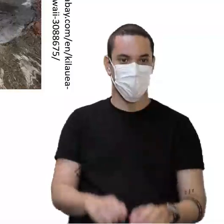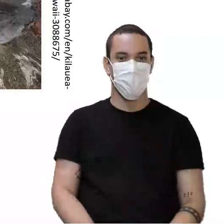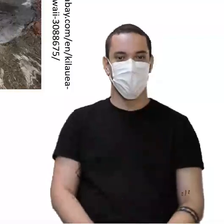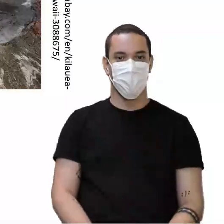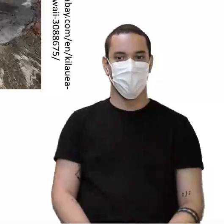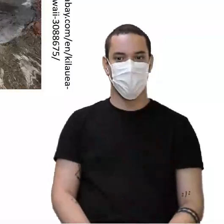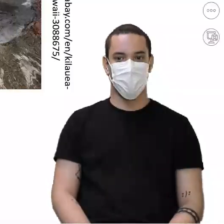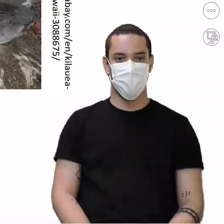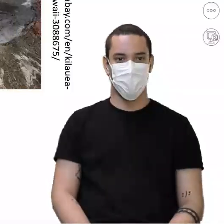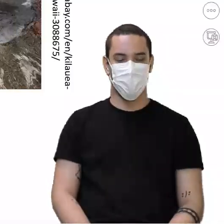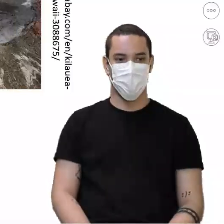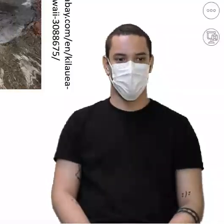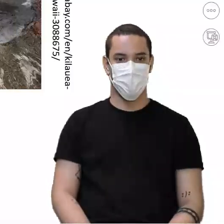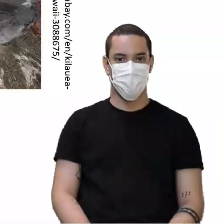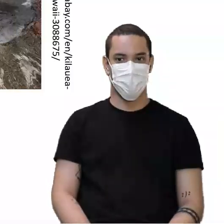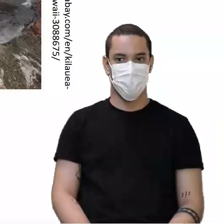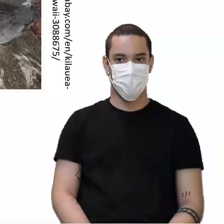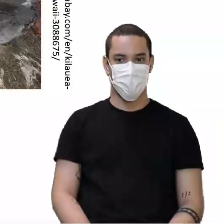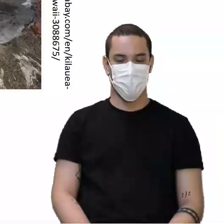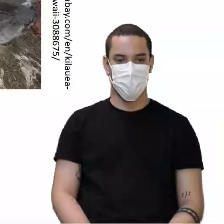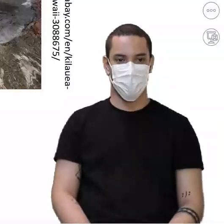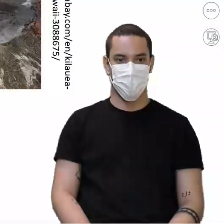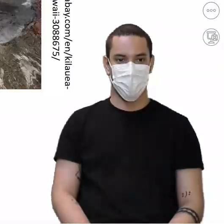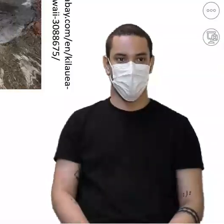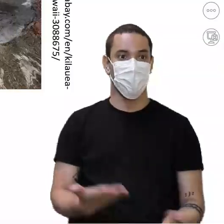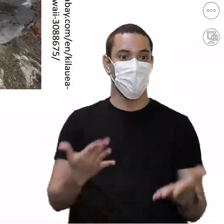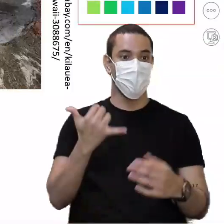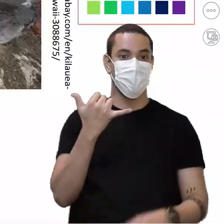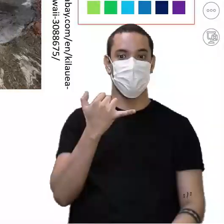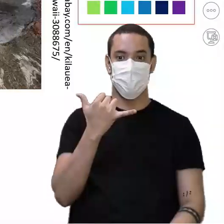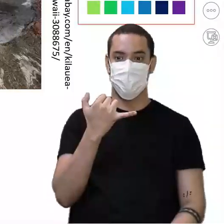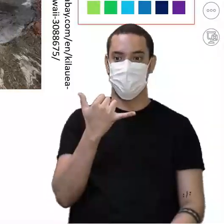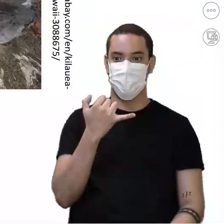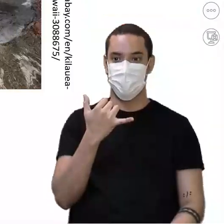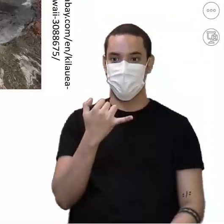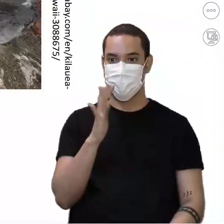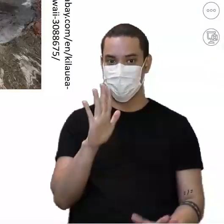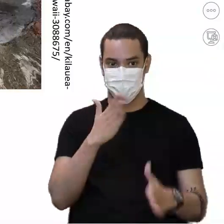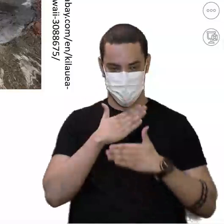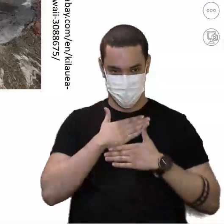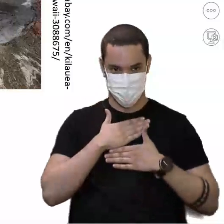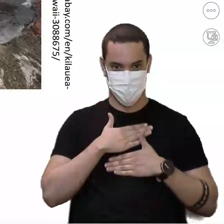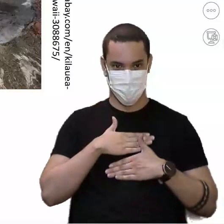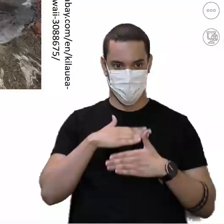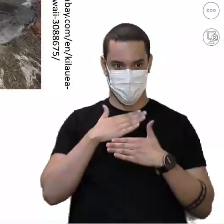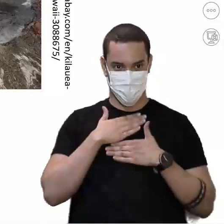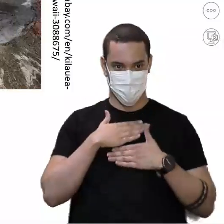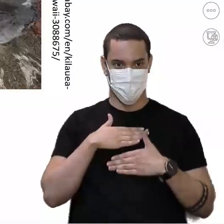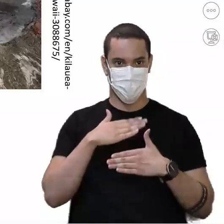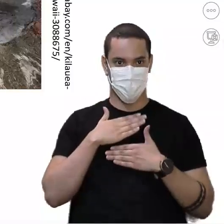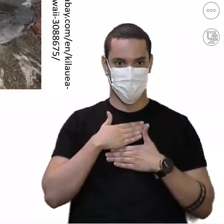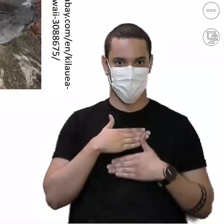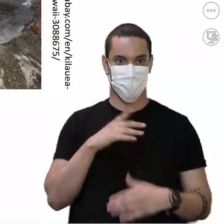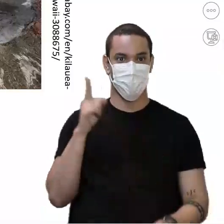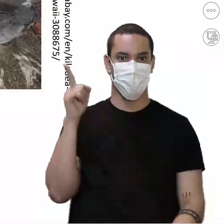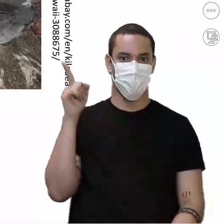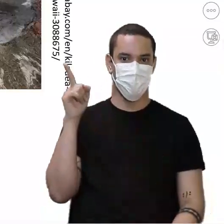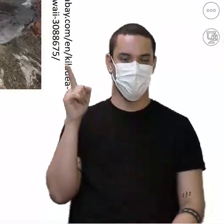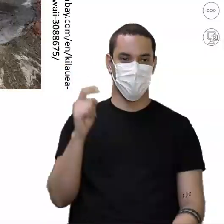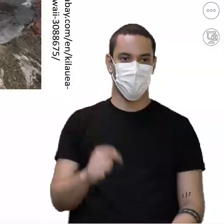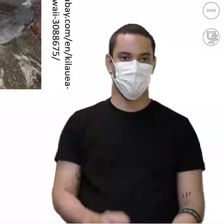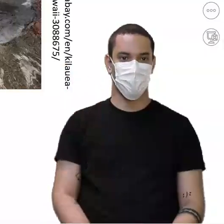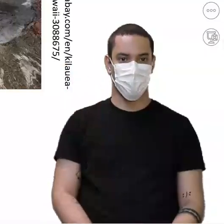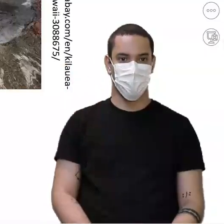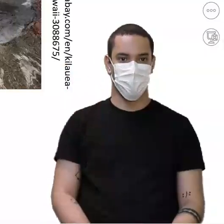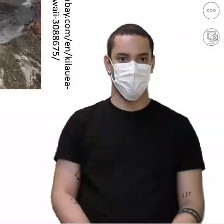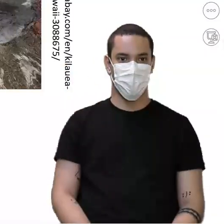you ever... Opa, cadê a minha canetinha? Ah, foi uma confusão aqui. Aí, ó, have you been to the bottom of